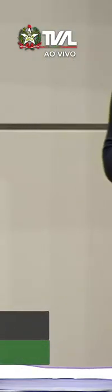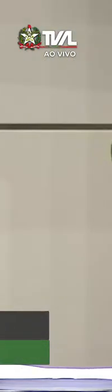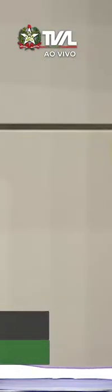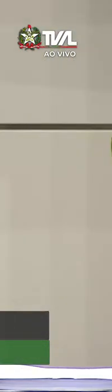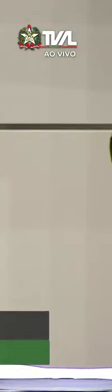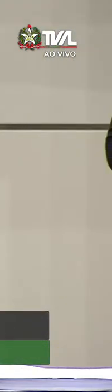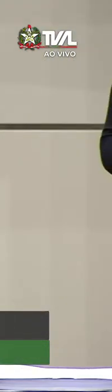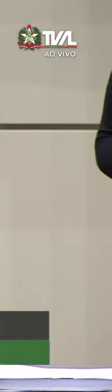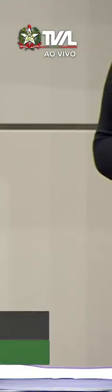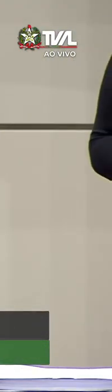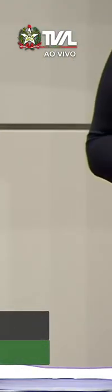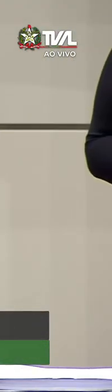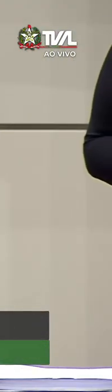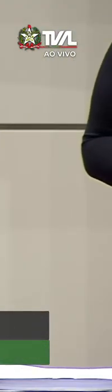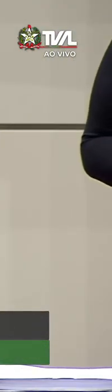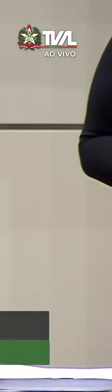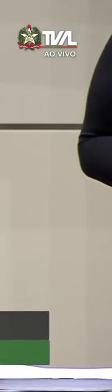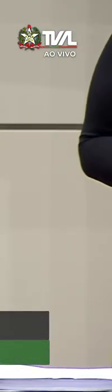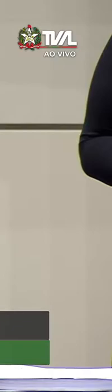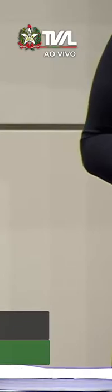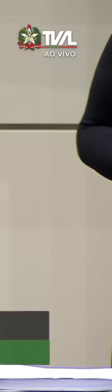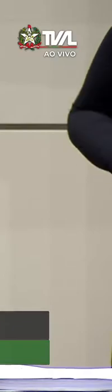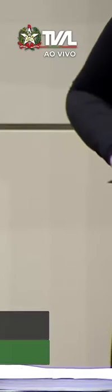primeiramente temos aqui